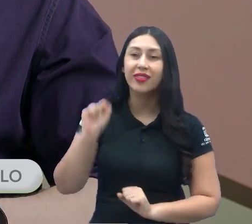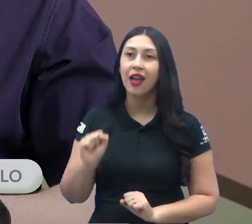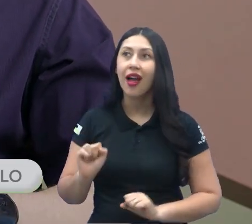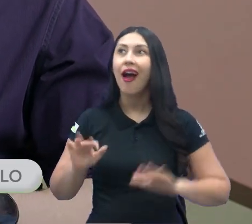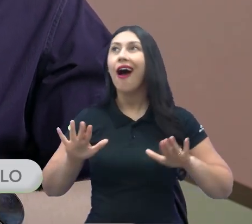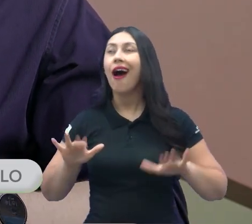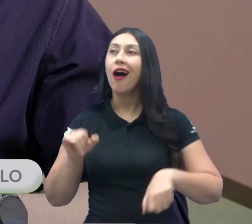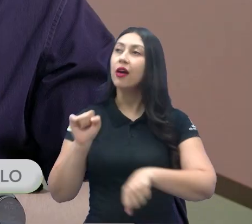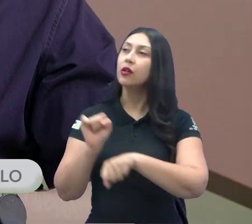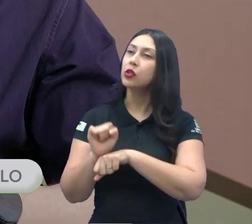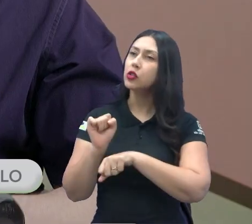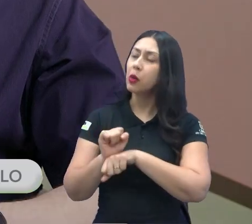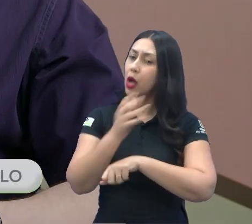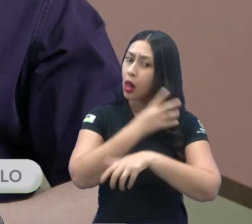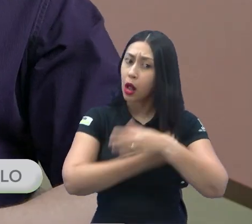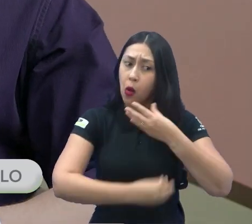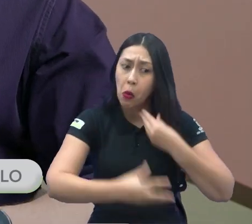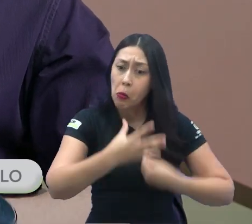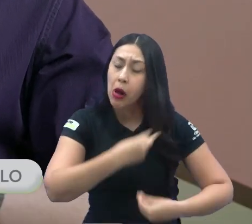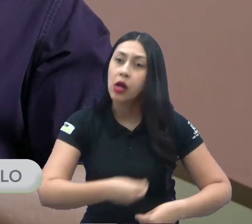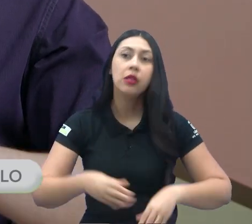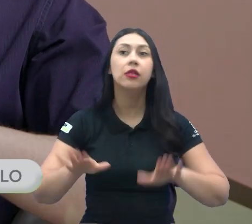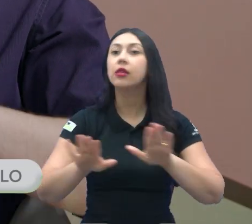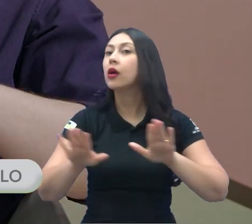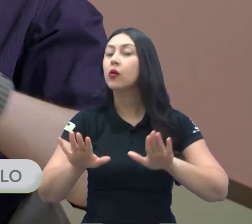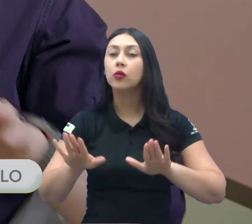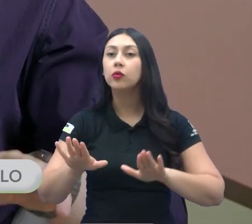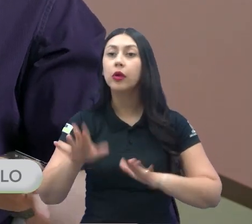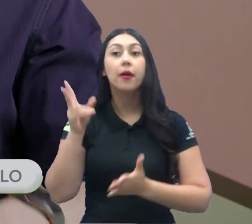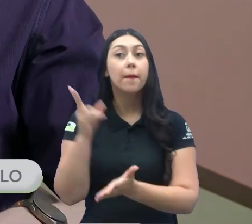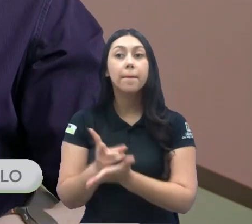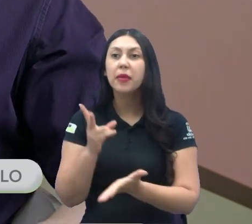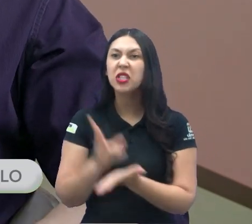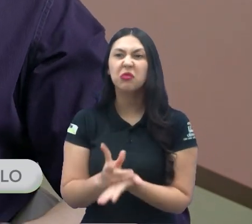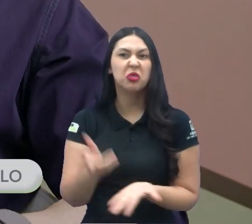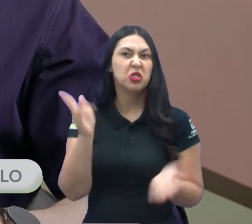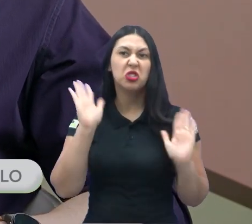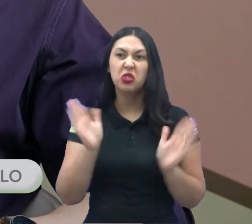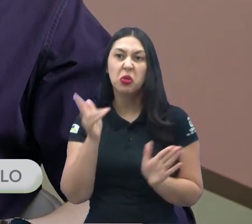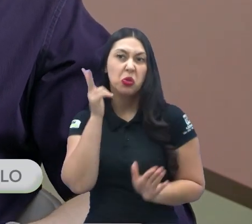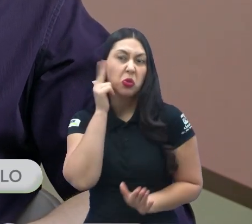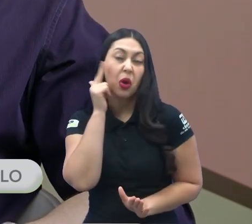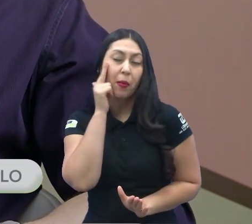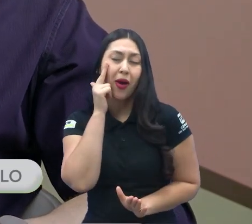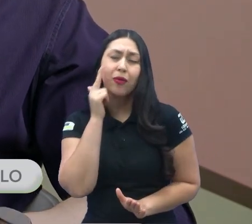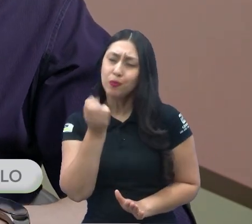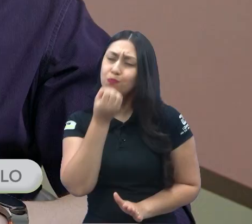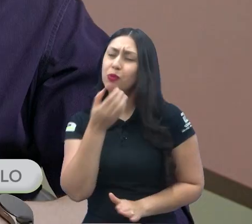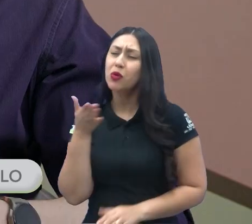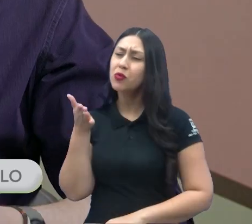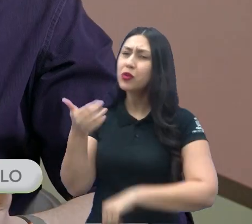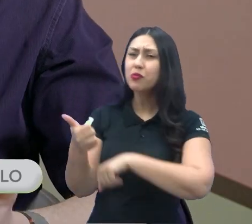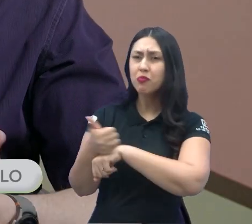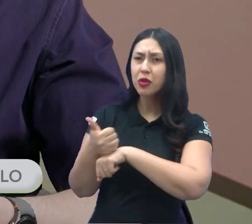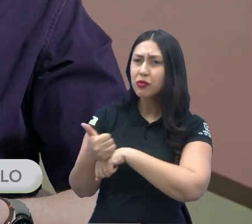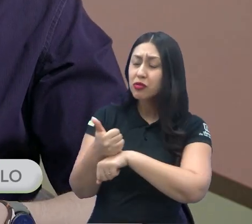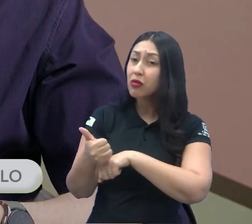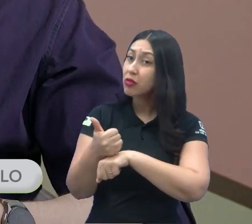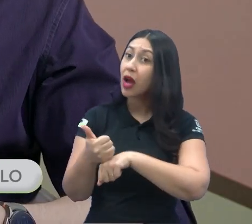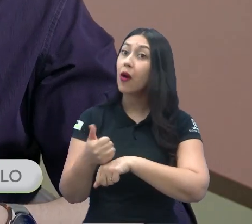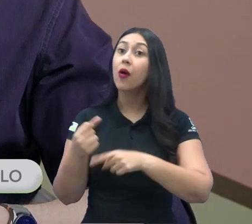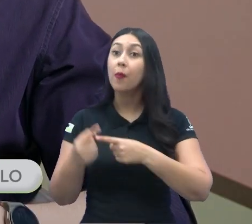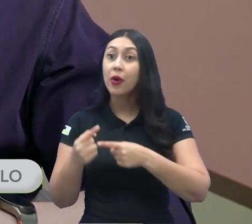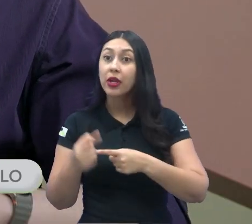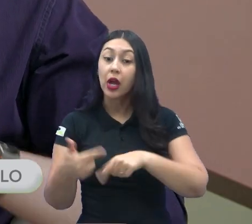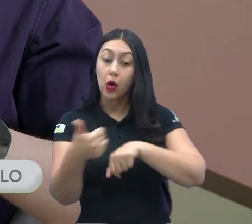não esperar ter uma queda acentuada. Às vezes, mesmo que você não está com nenhum problema no cabelo, é legal às vezes procurar um profissional uma vez no ano, que na tricoscopia, que é